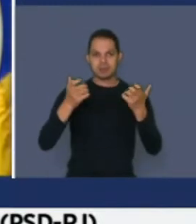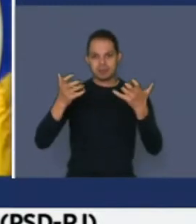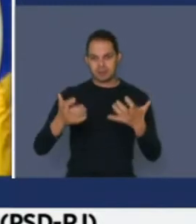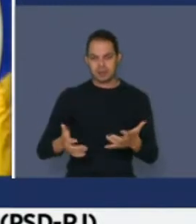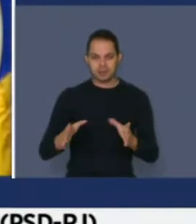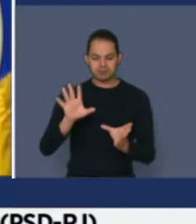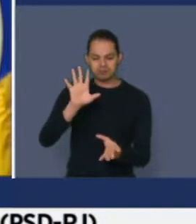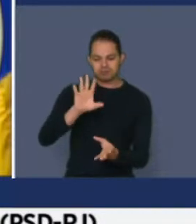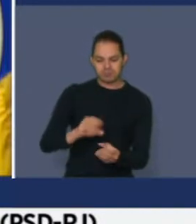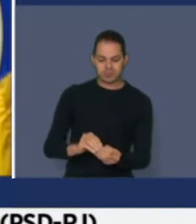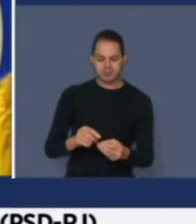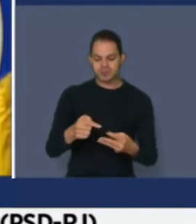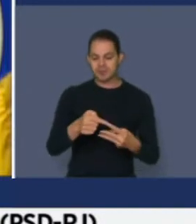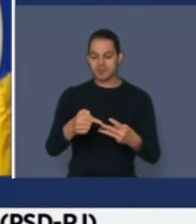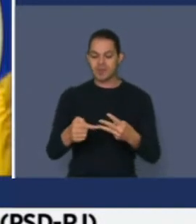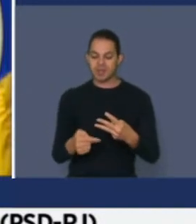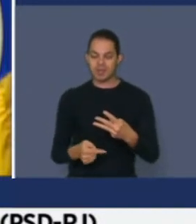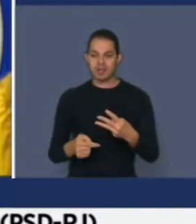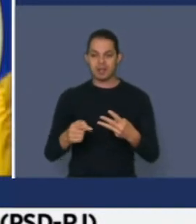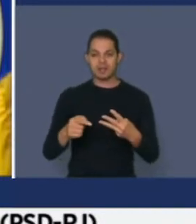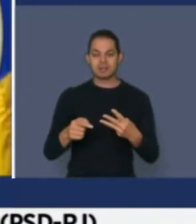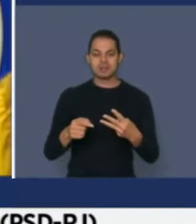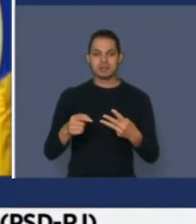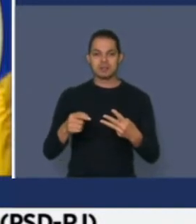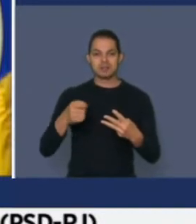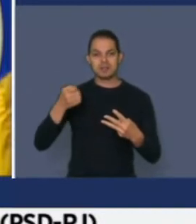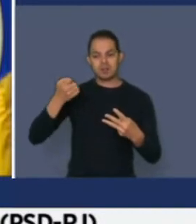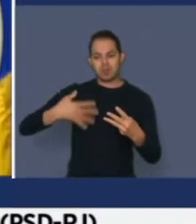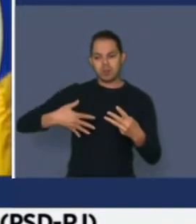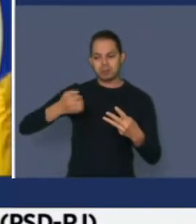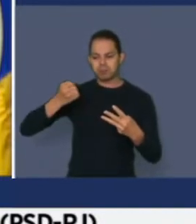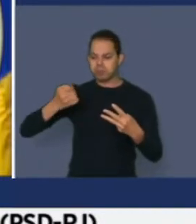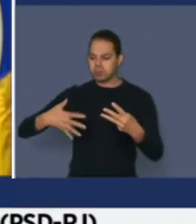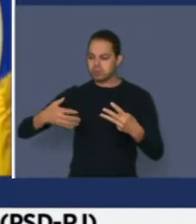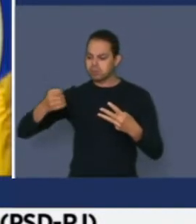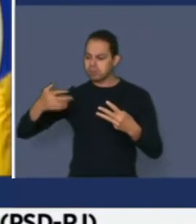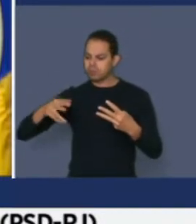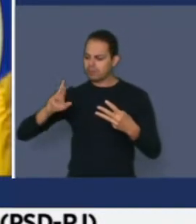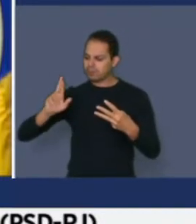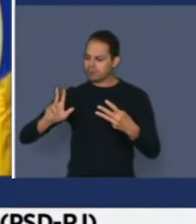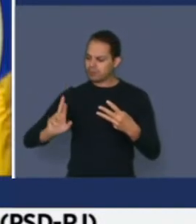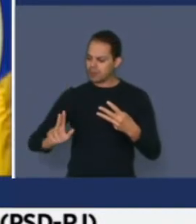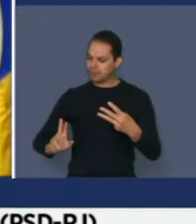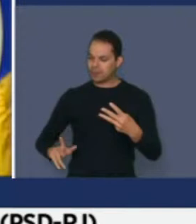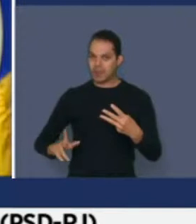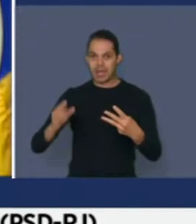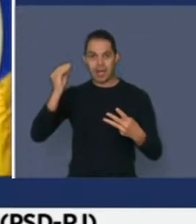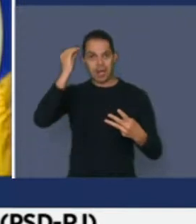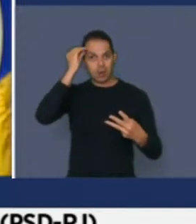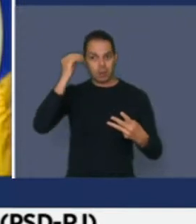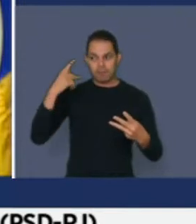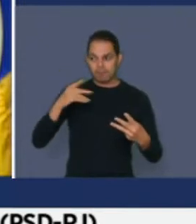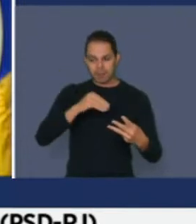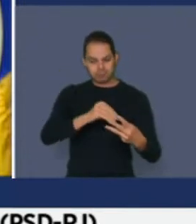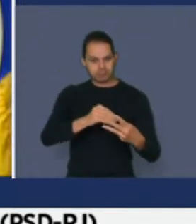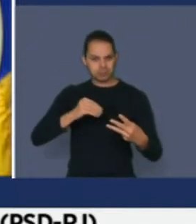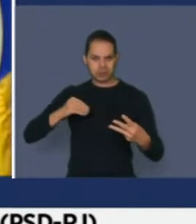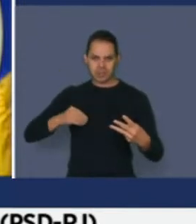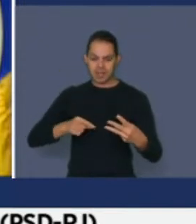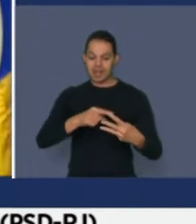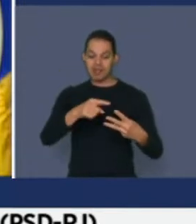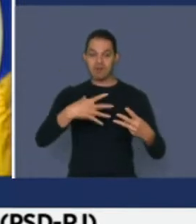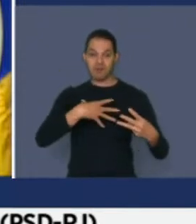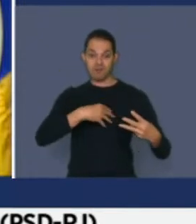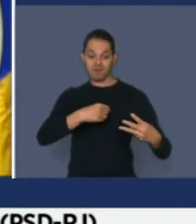simpósio, três teses diferentes ao qual ela atribui a culpa destes crimes a três